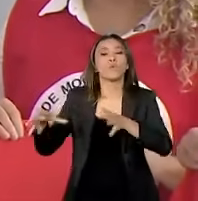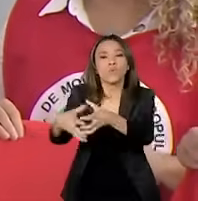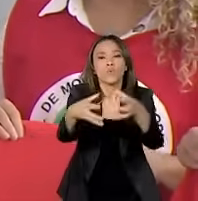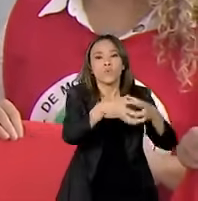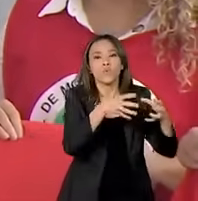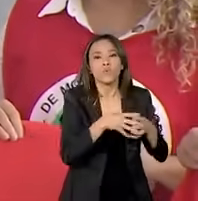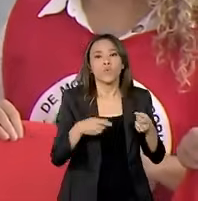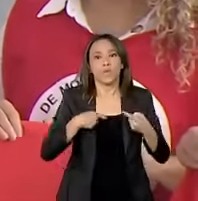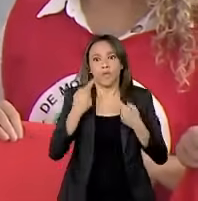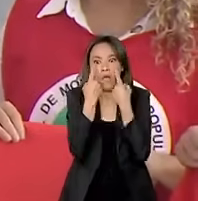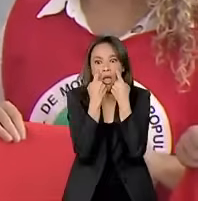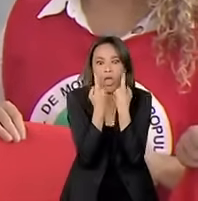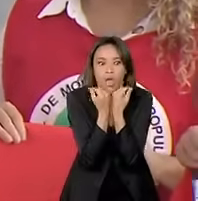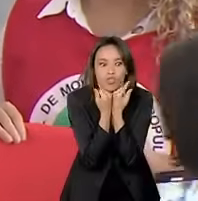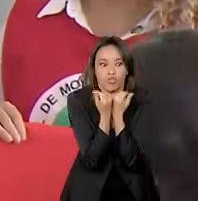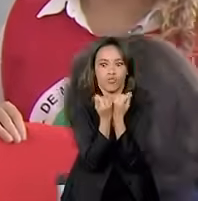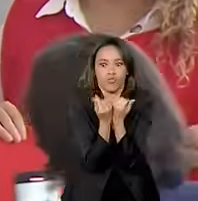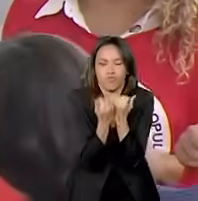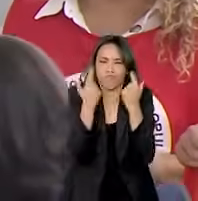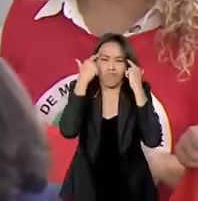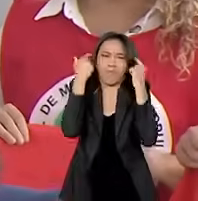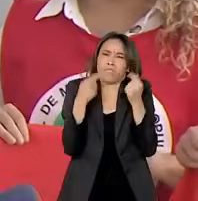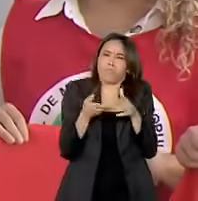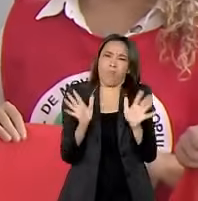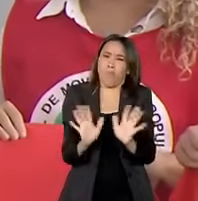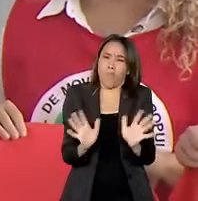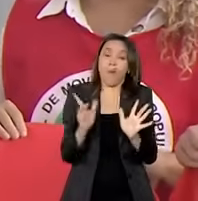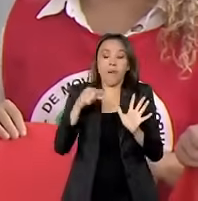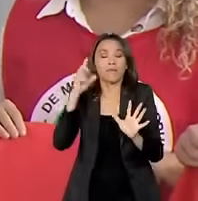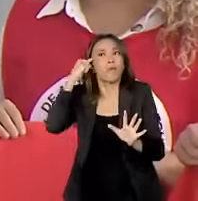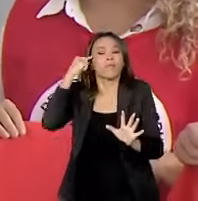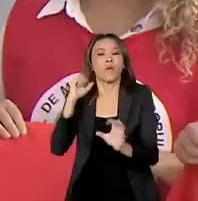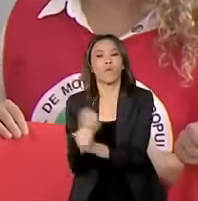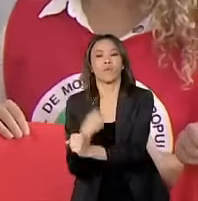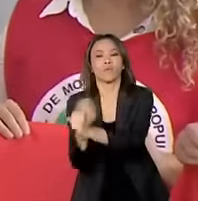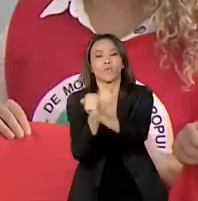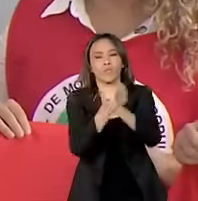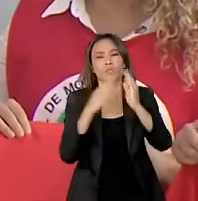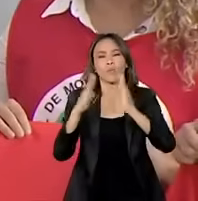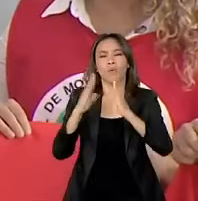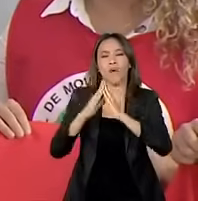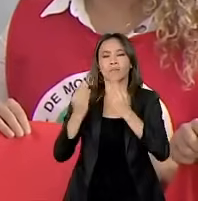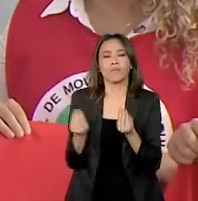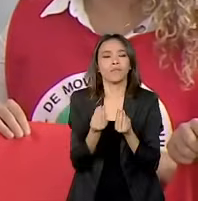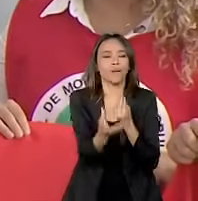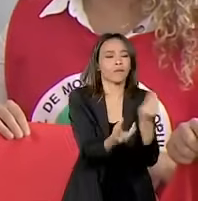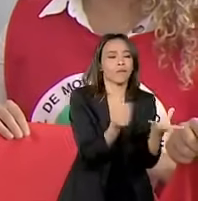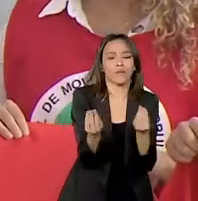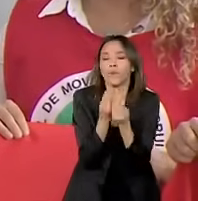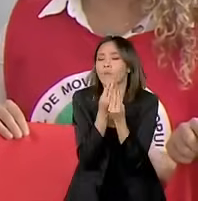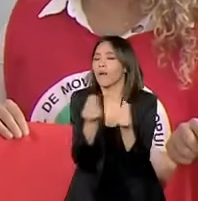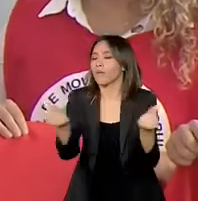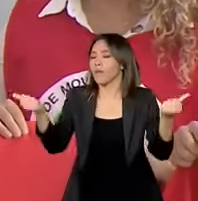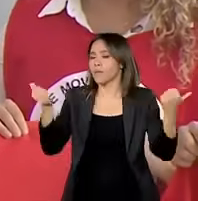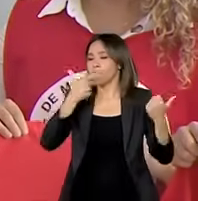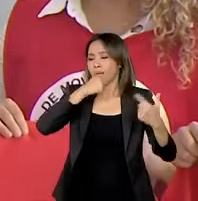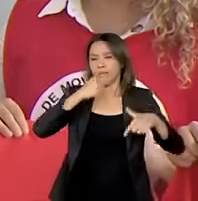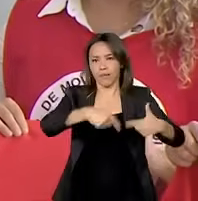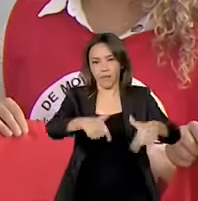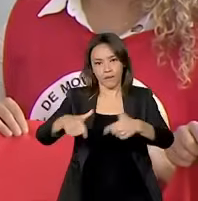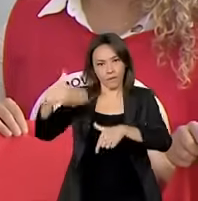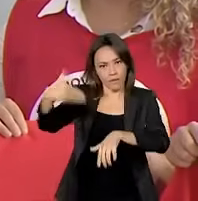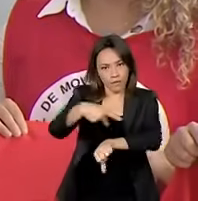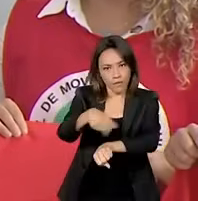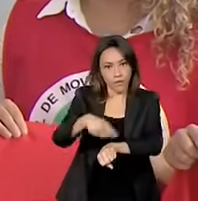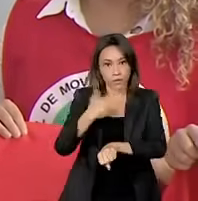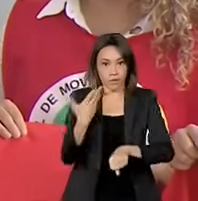grande capital, mas sim a construção de moradia popular de maior qualidade para as famílias trabalhadoras do nosso país. O Minha